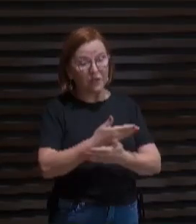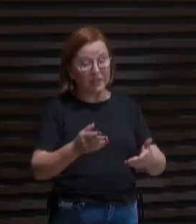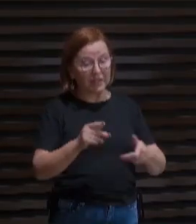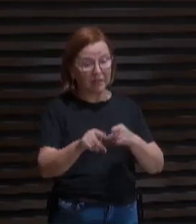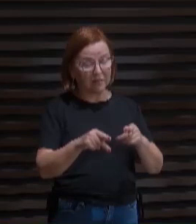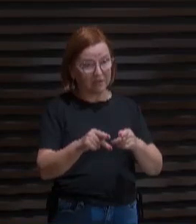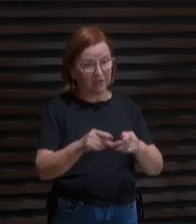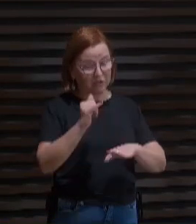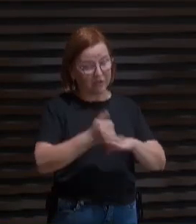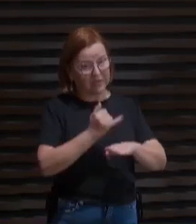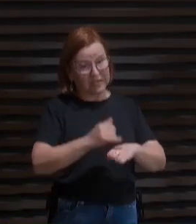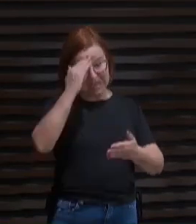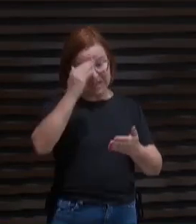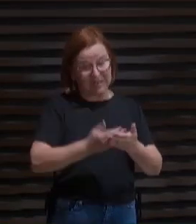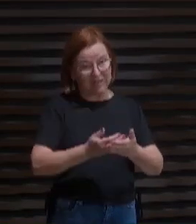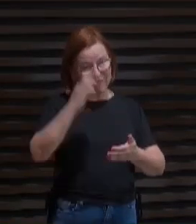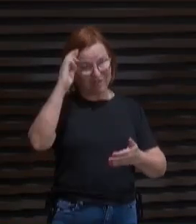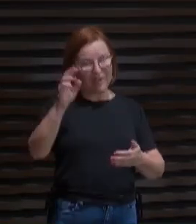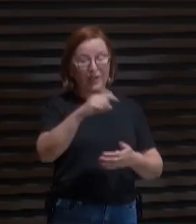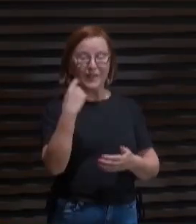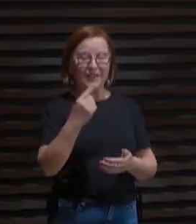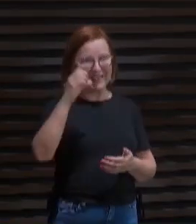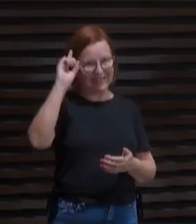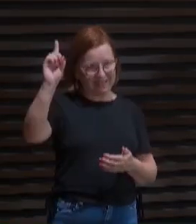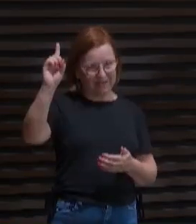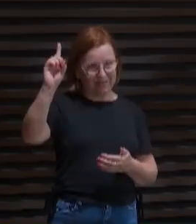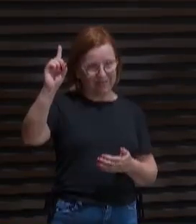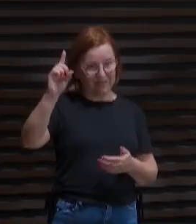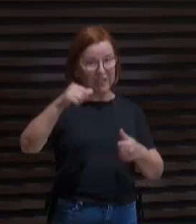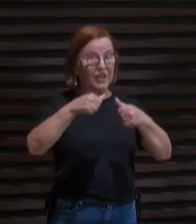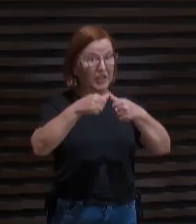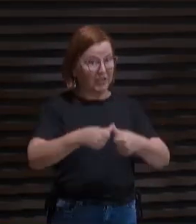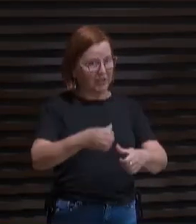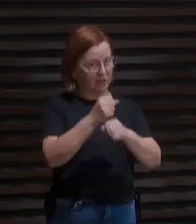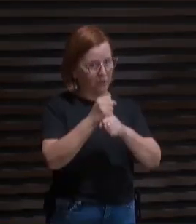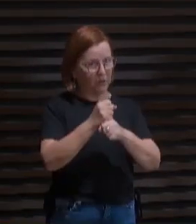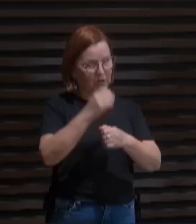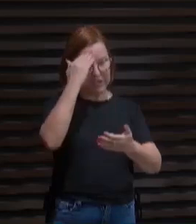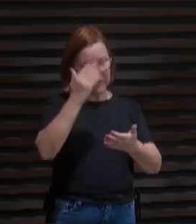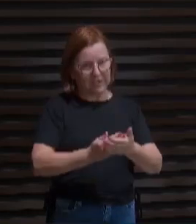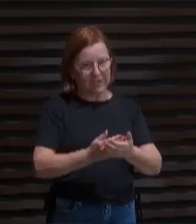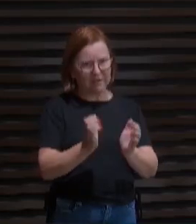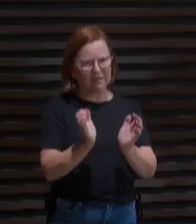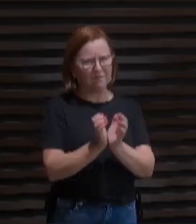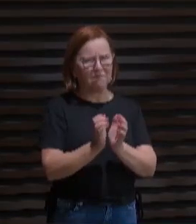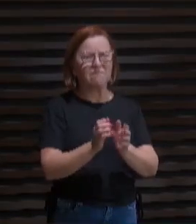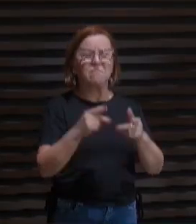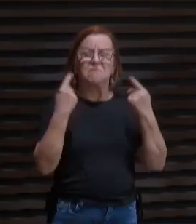Jerusalém, crede no Senhor vosso Deus e estareis seguros. Crede nos seus profetas e